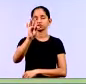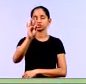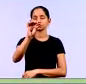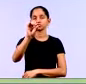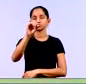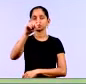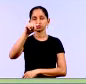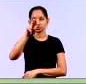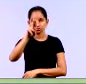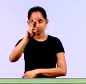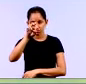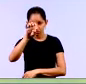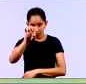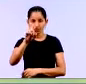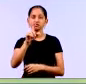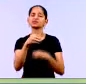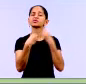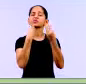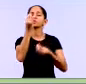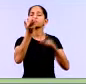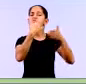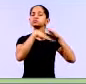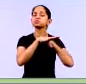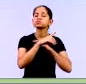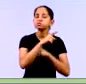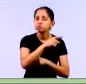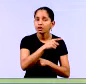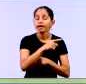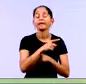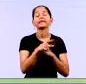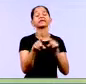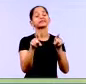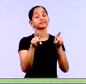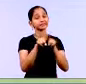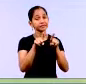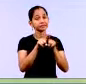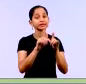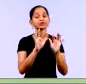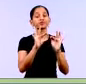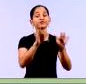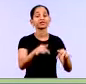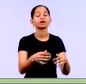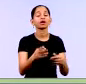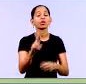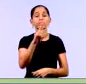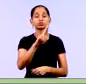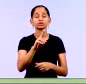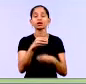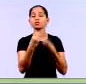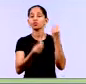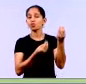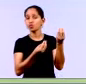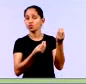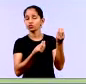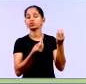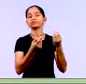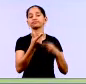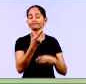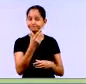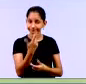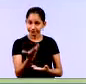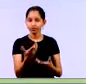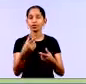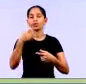de estoque associada à política de produção vai ser o resultado final do produto acabado. Muito bem.